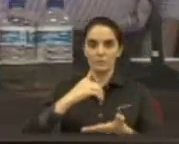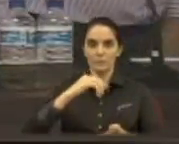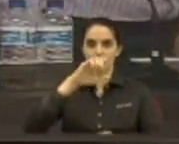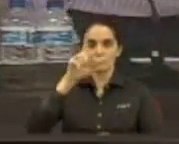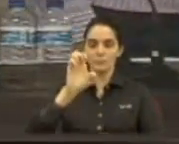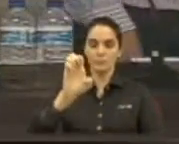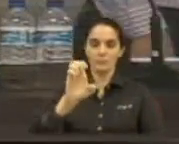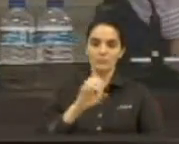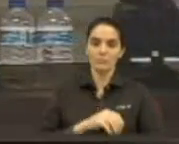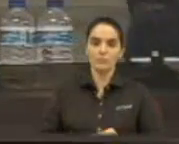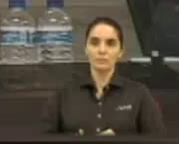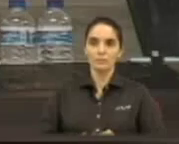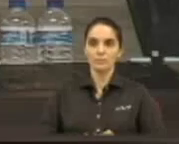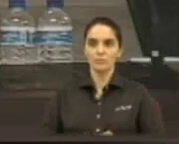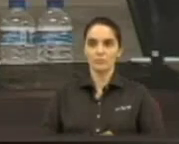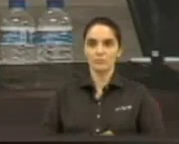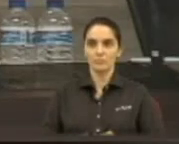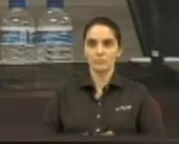Mix.